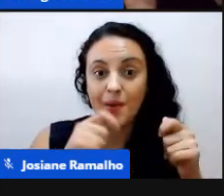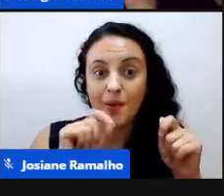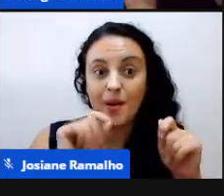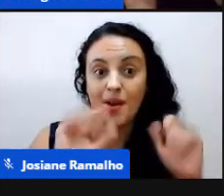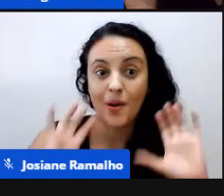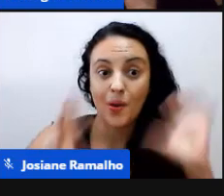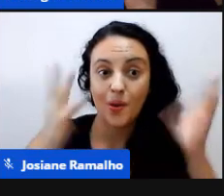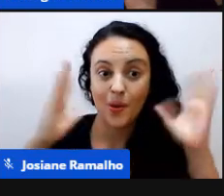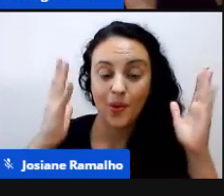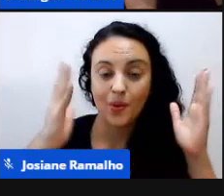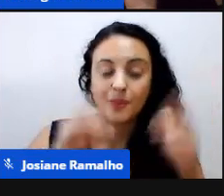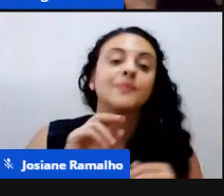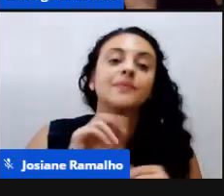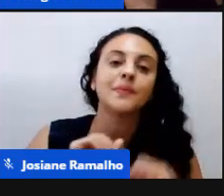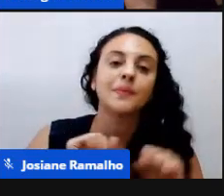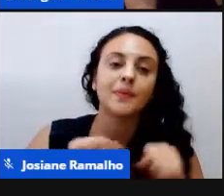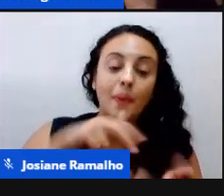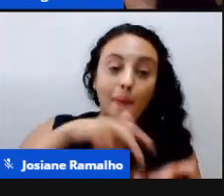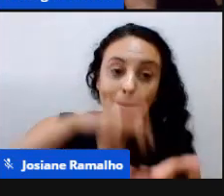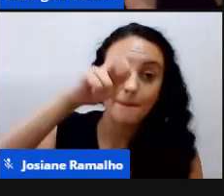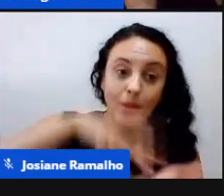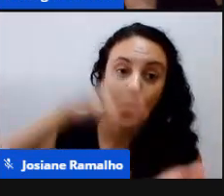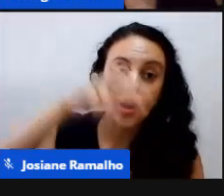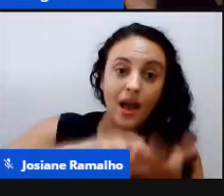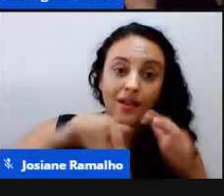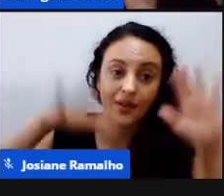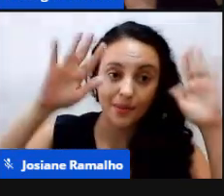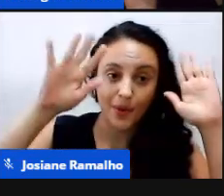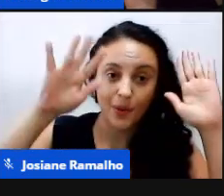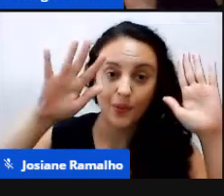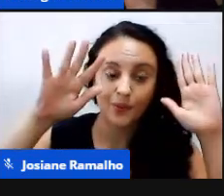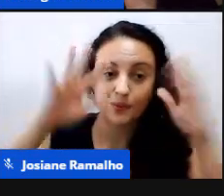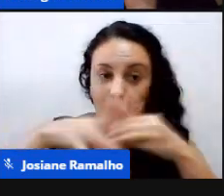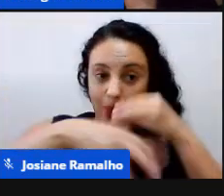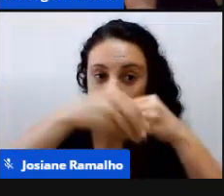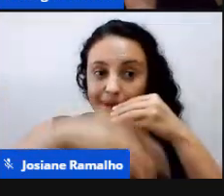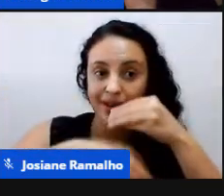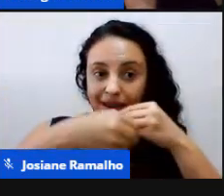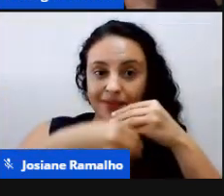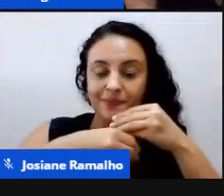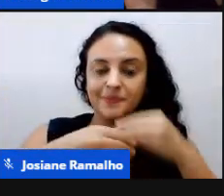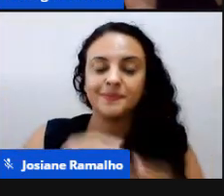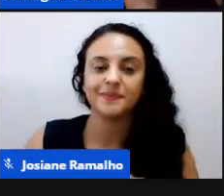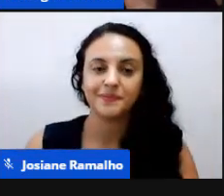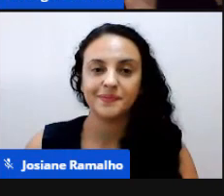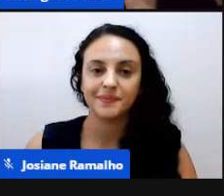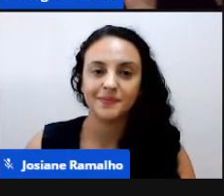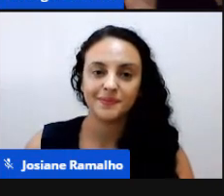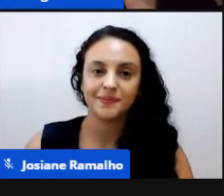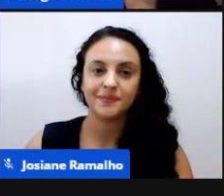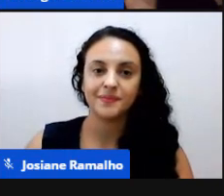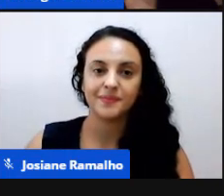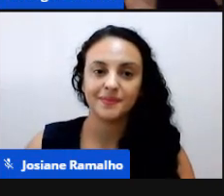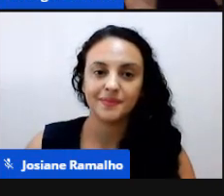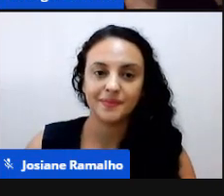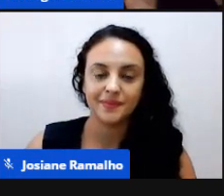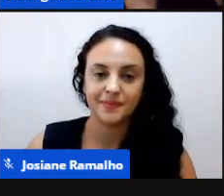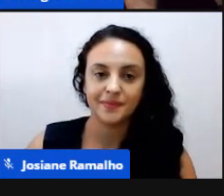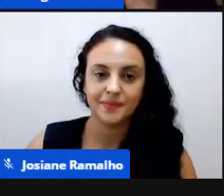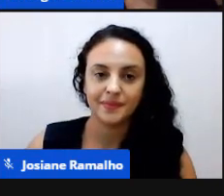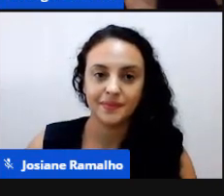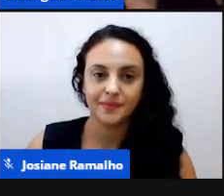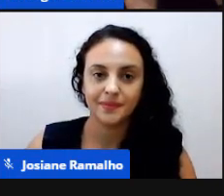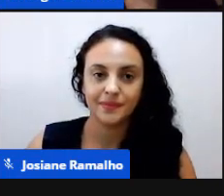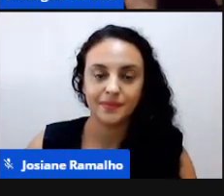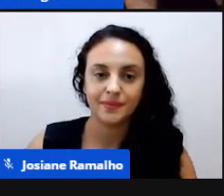pular levantando a sua mão. Vai, levanta as mãozinhas. Nhaque, nhaque. Tum,